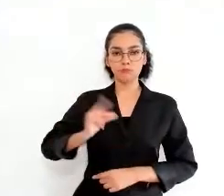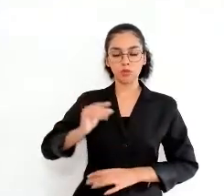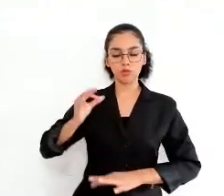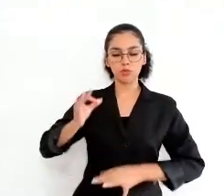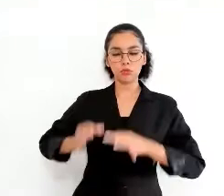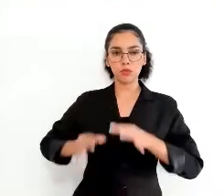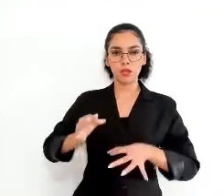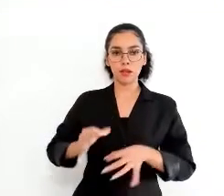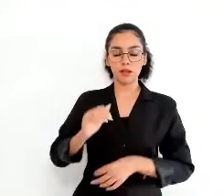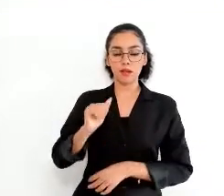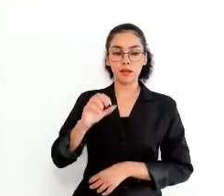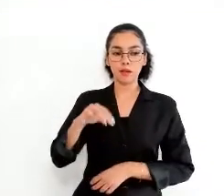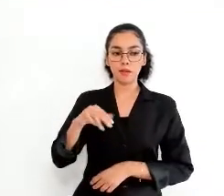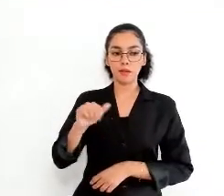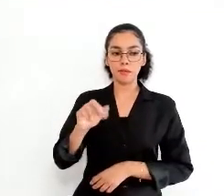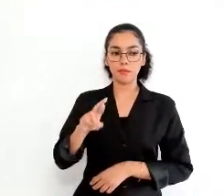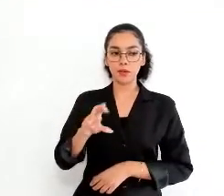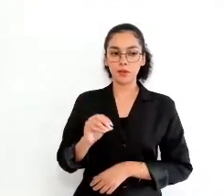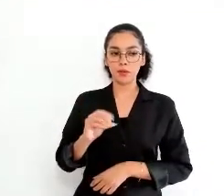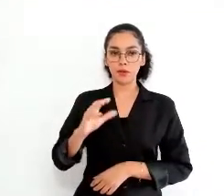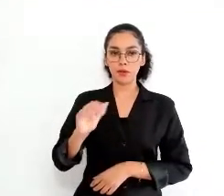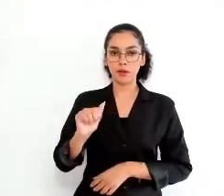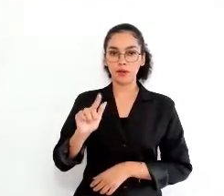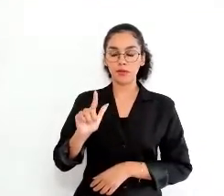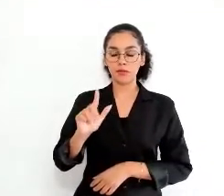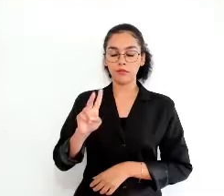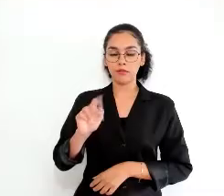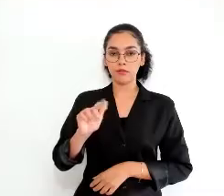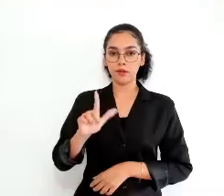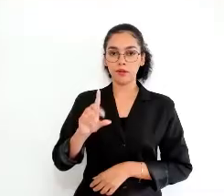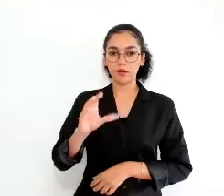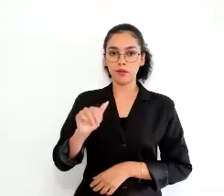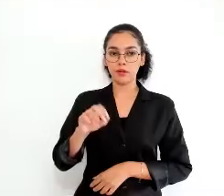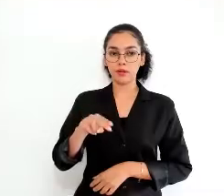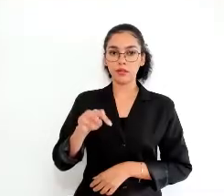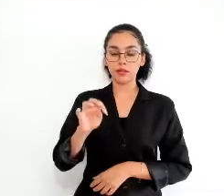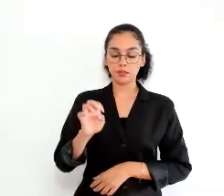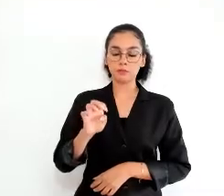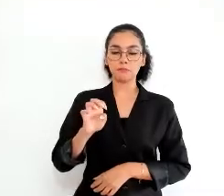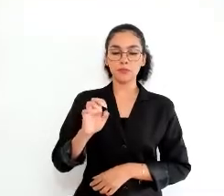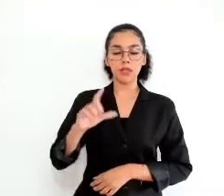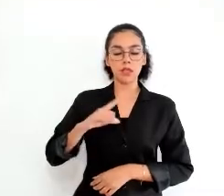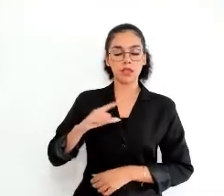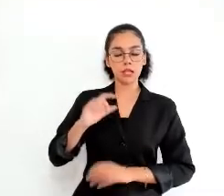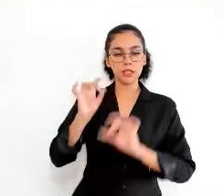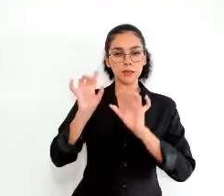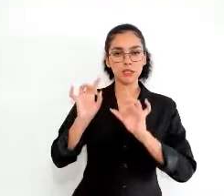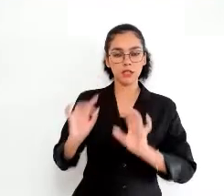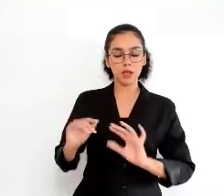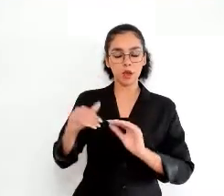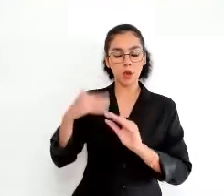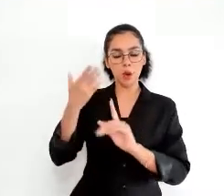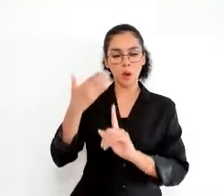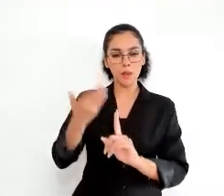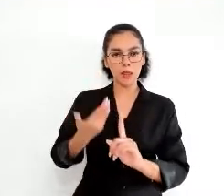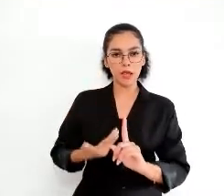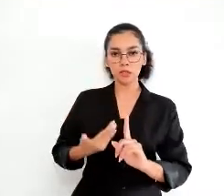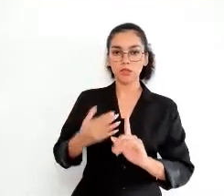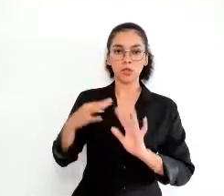Cavalcante, o Tribunal de Justiça prestará especial homenagem às personalidades do mundo